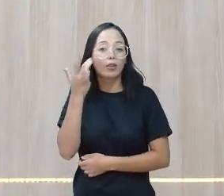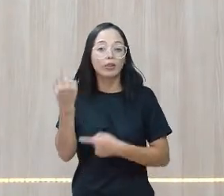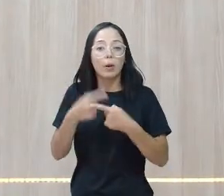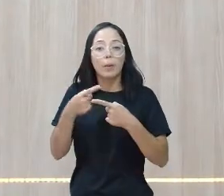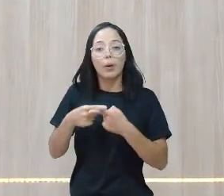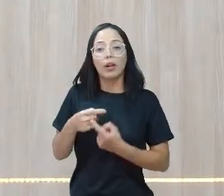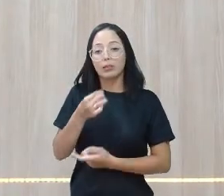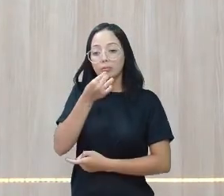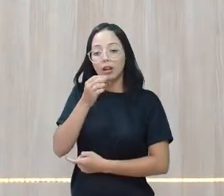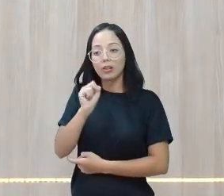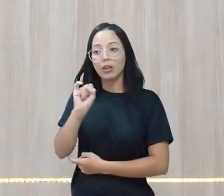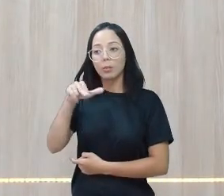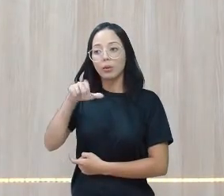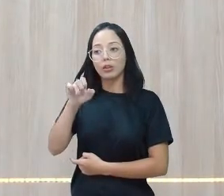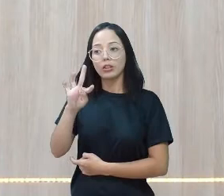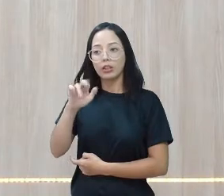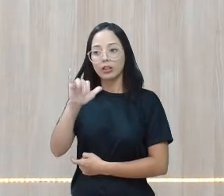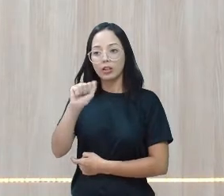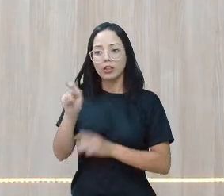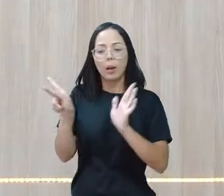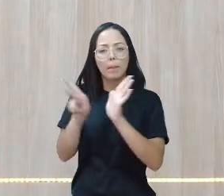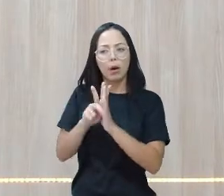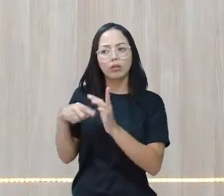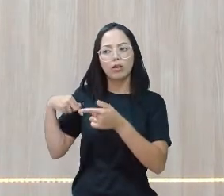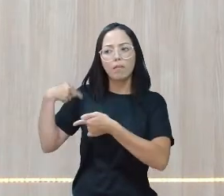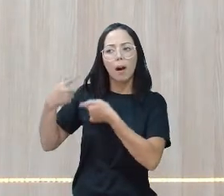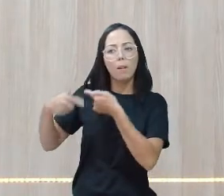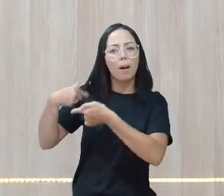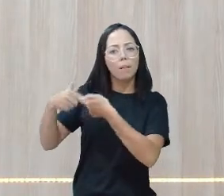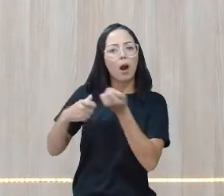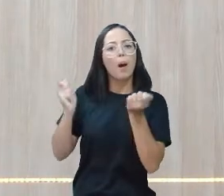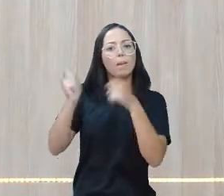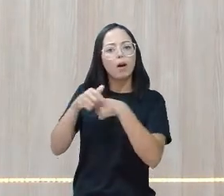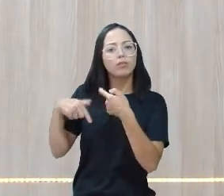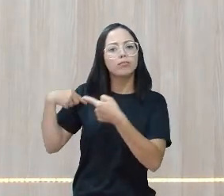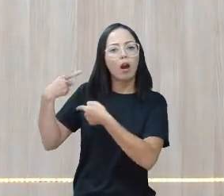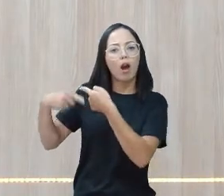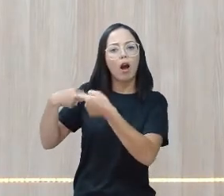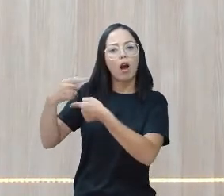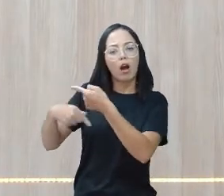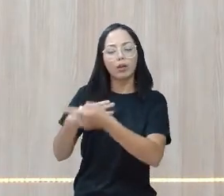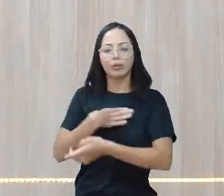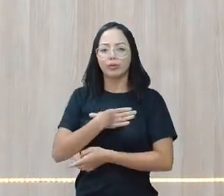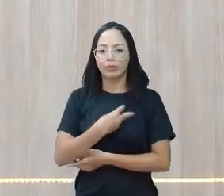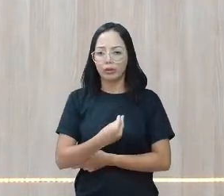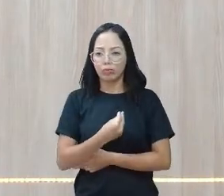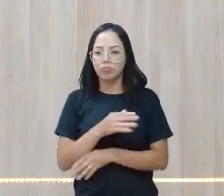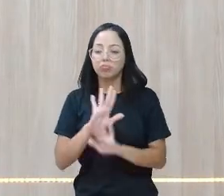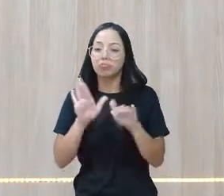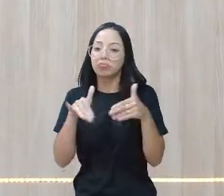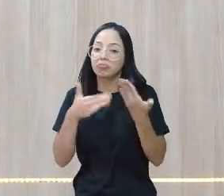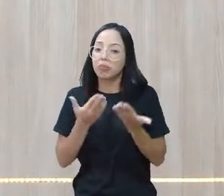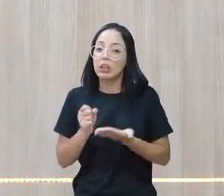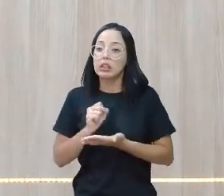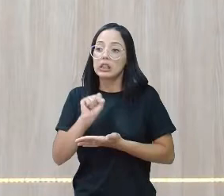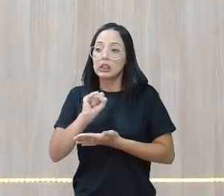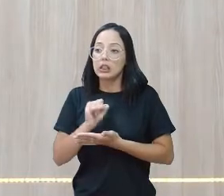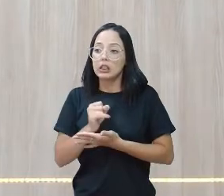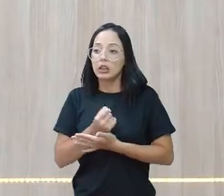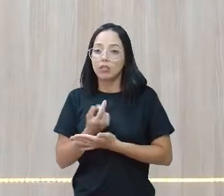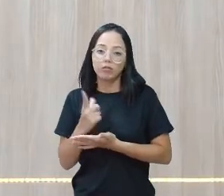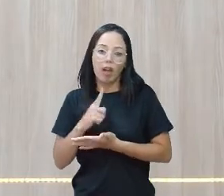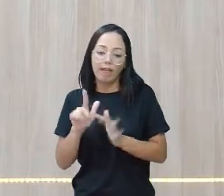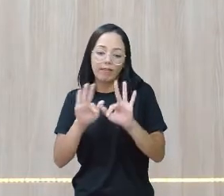sinestesia ela é genética, ela pode ser genética, ela pode ser passada, né, para os filhos. Então, se eles têm